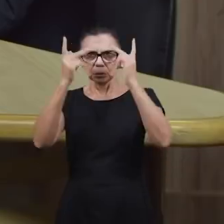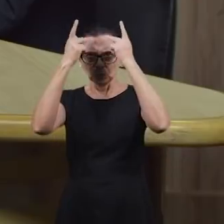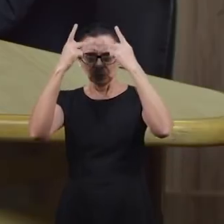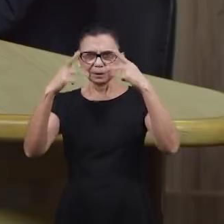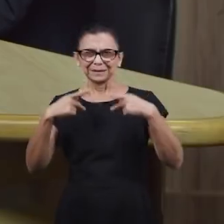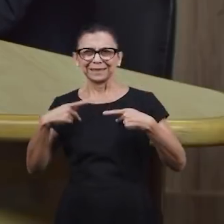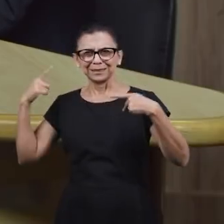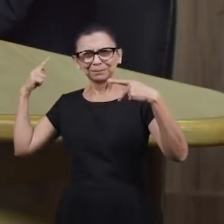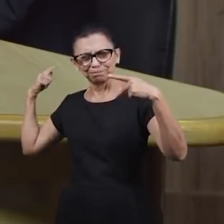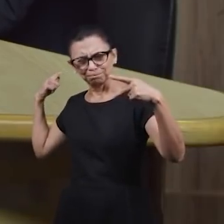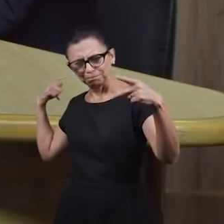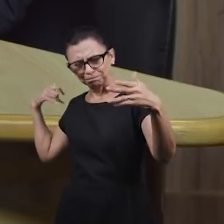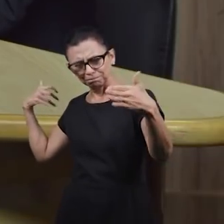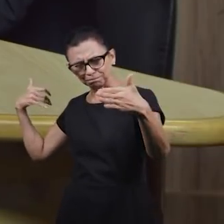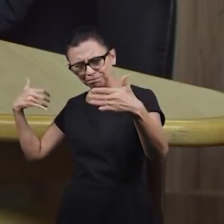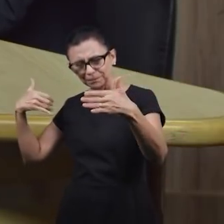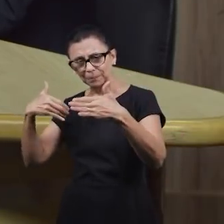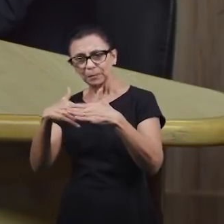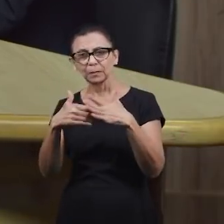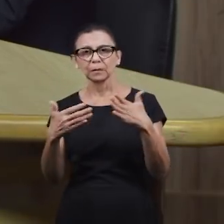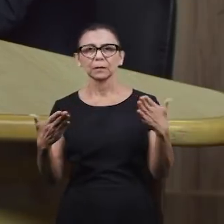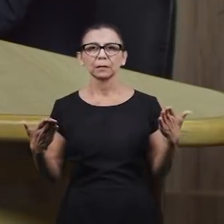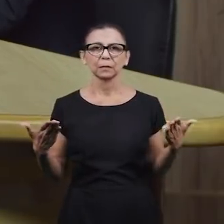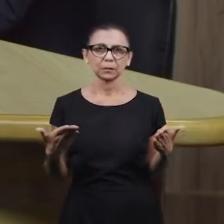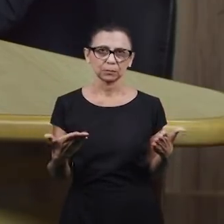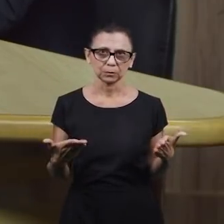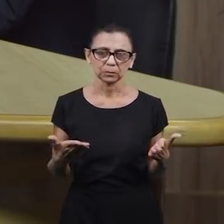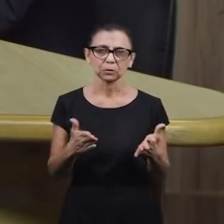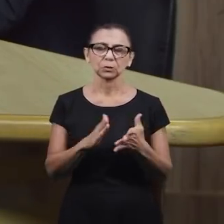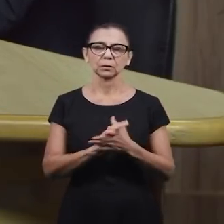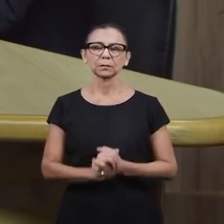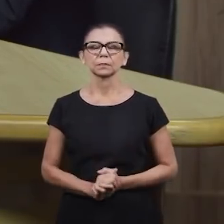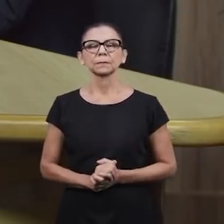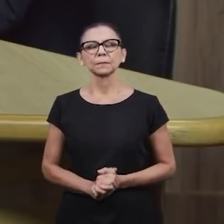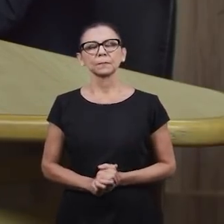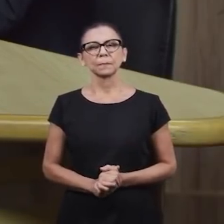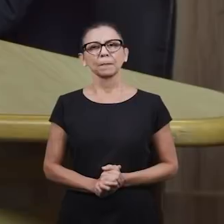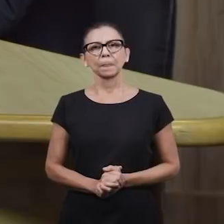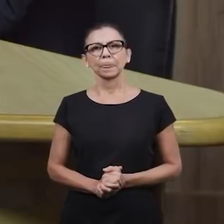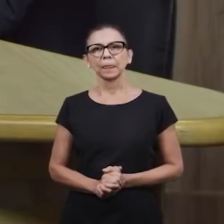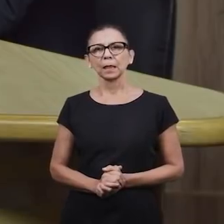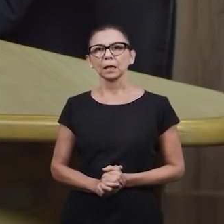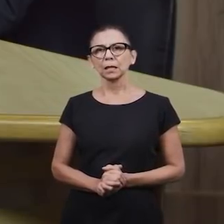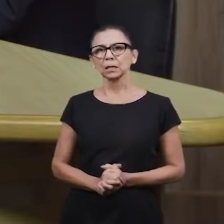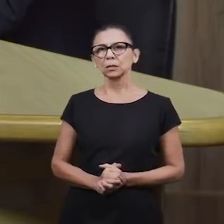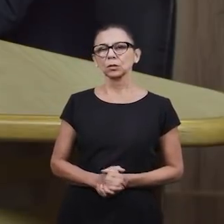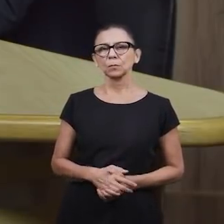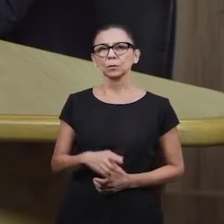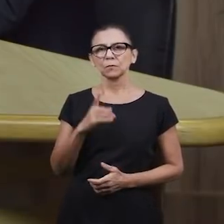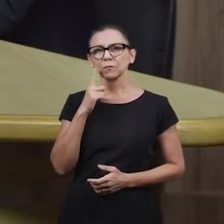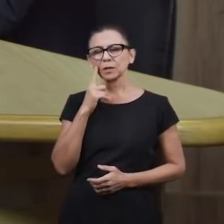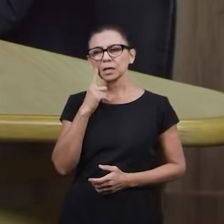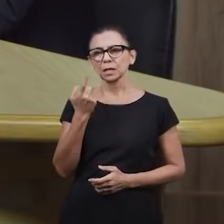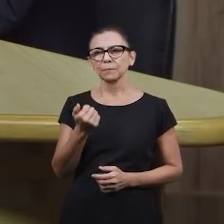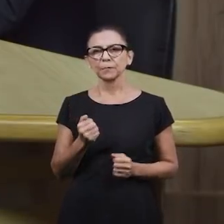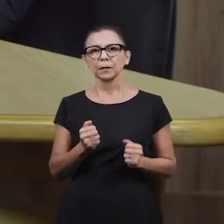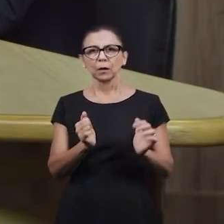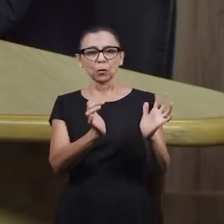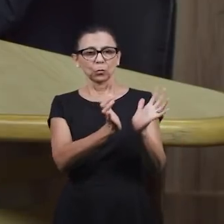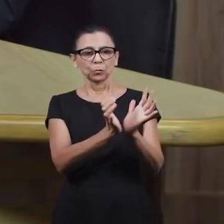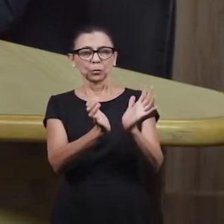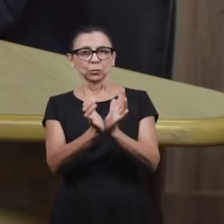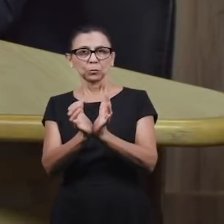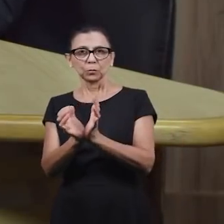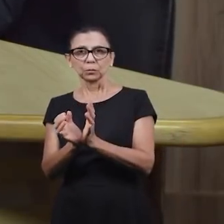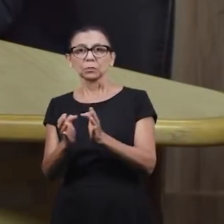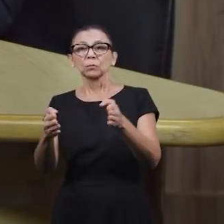história, toda a história da humanidade. Agora, a gente pode identificar grupos específicos a